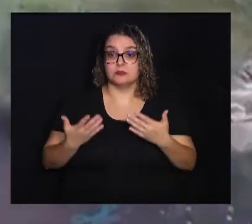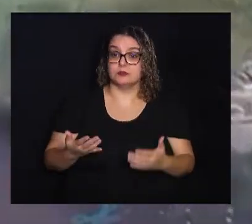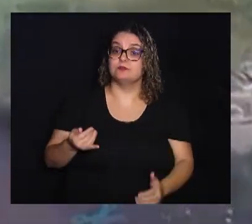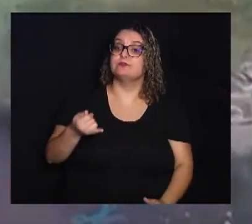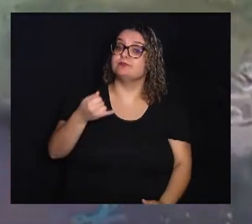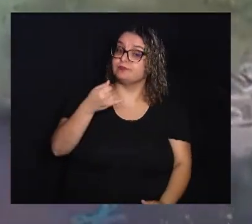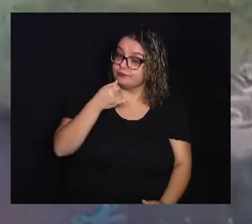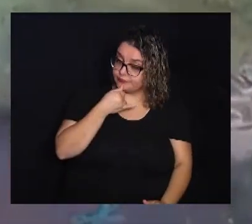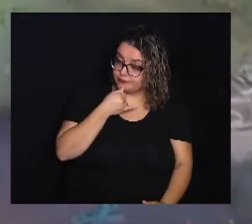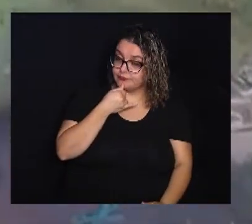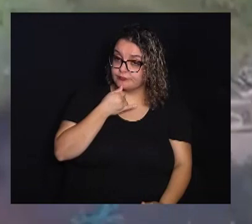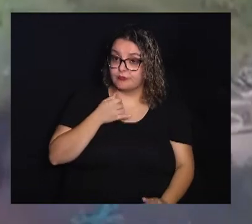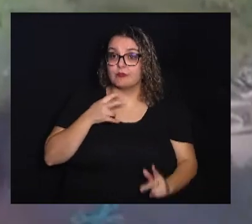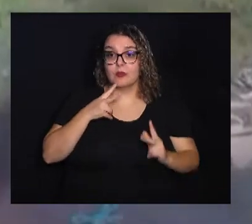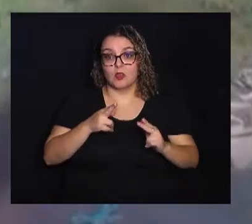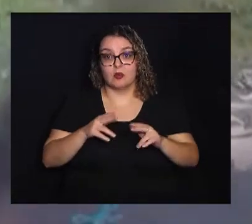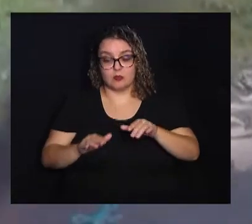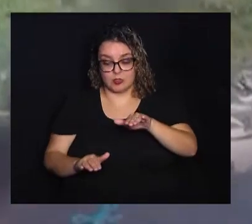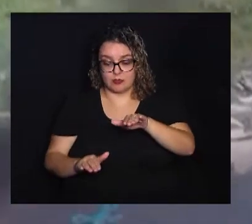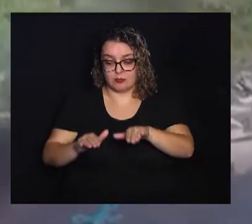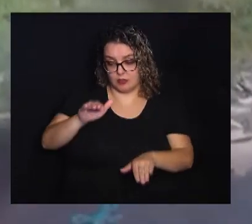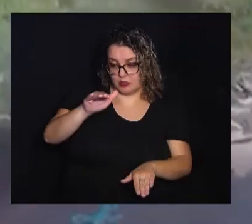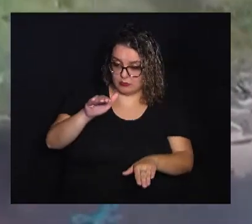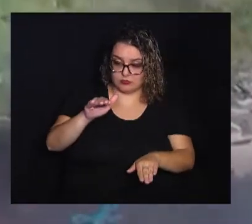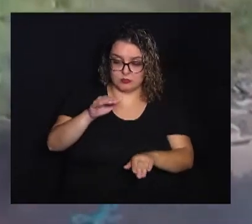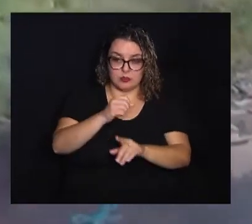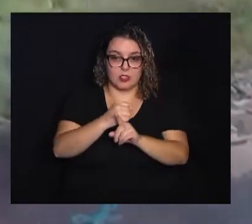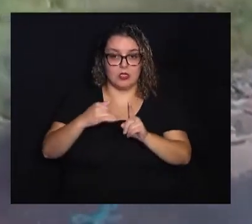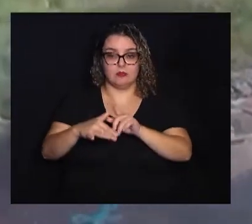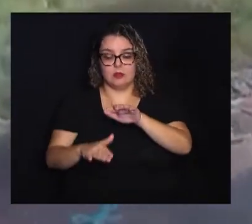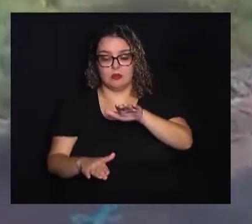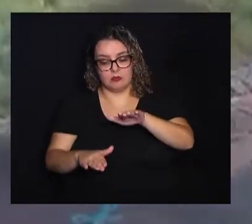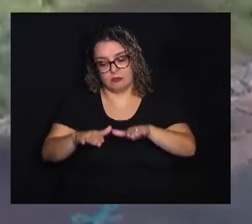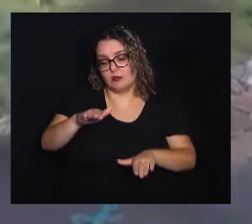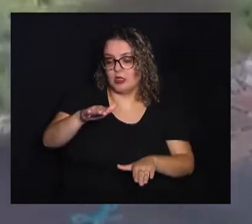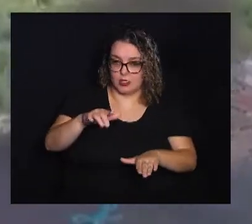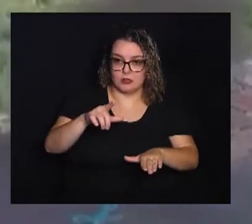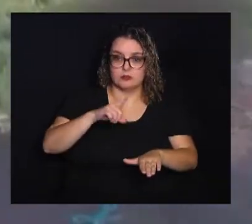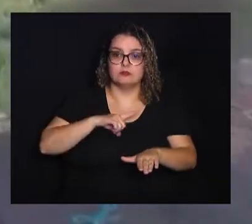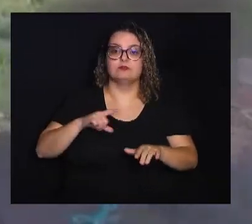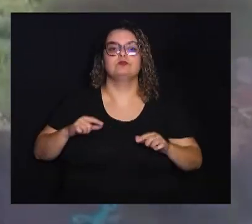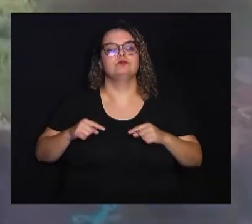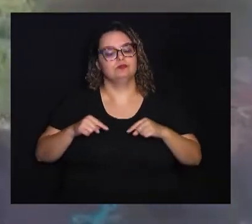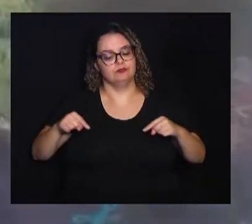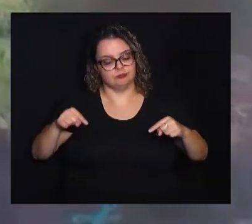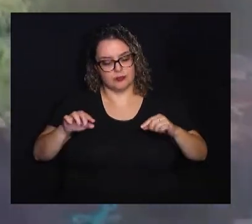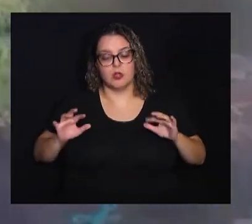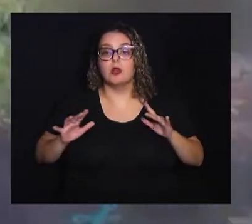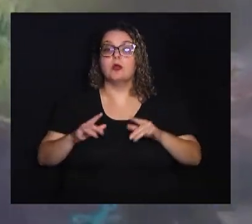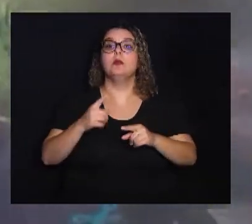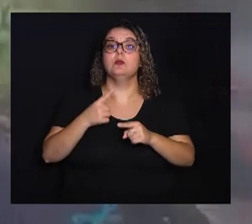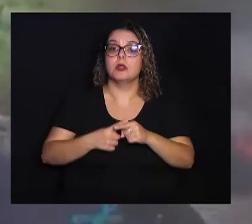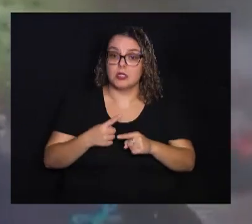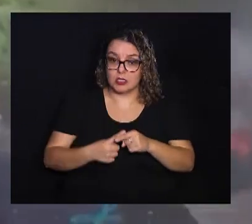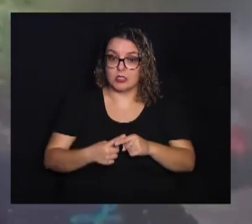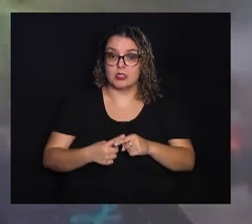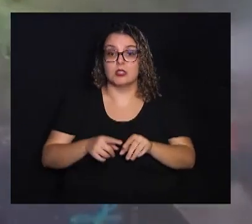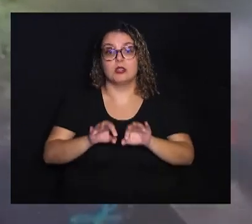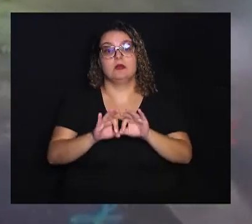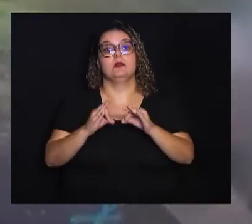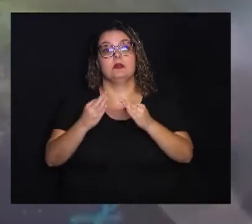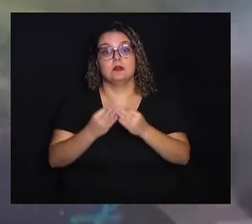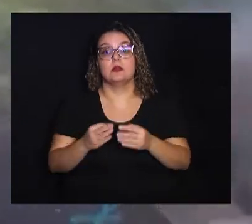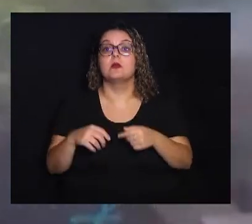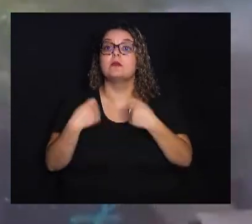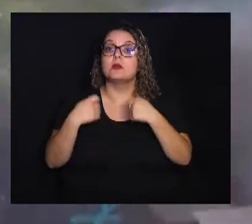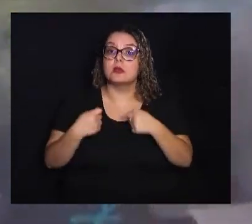infelizmente, enquanto houver desigualdade social, vai haver ocupações. Por quê? Porque esses familiares precisam